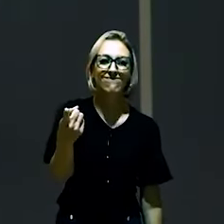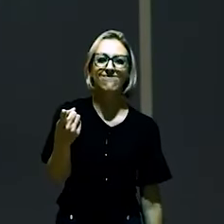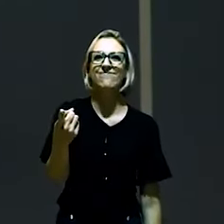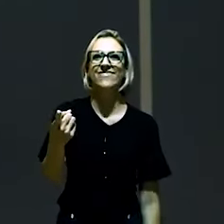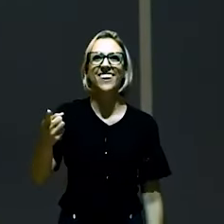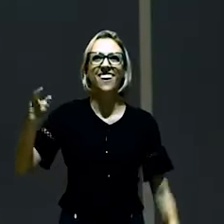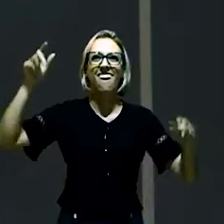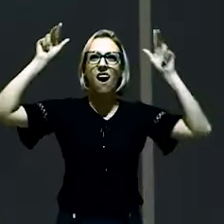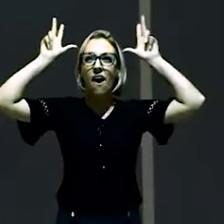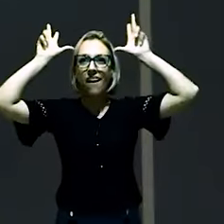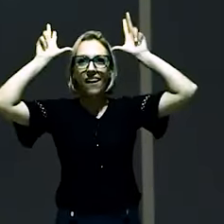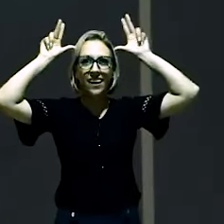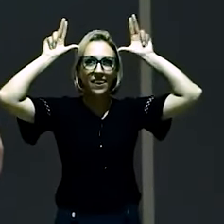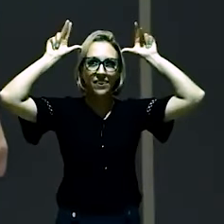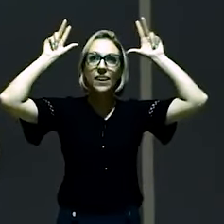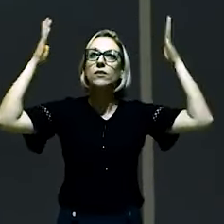Para pensar